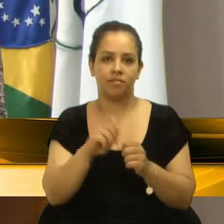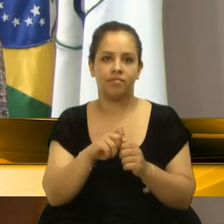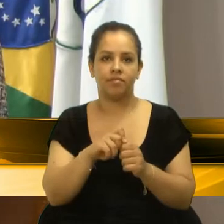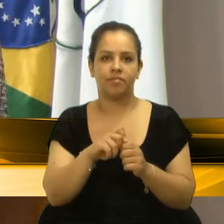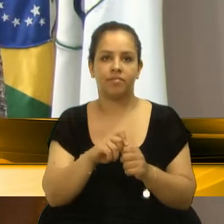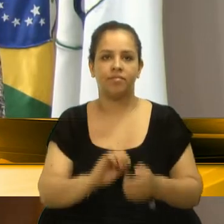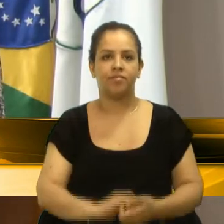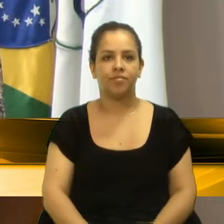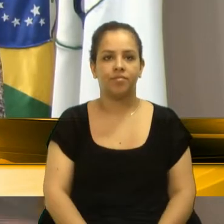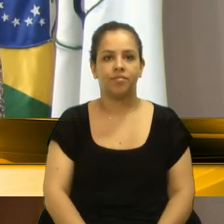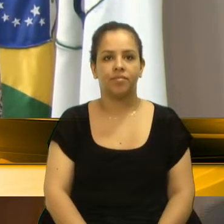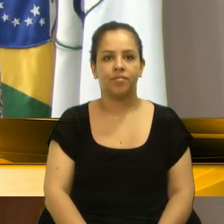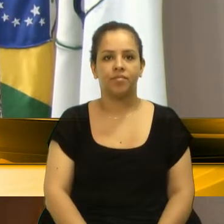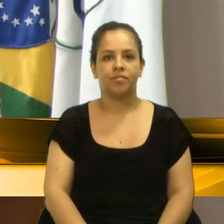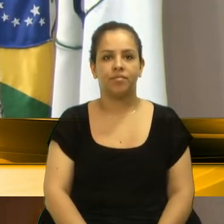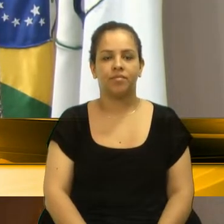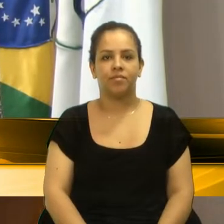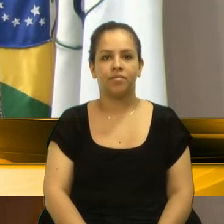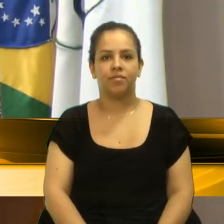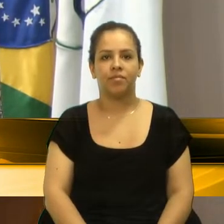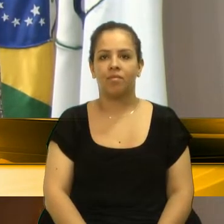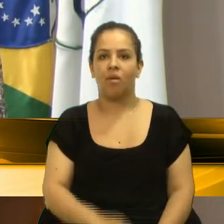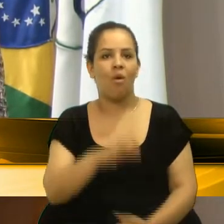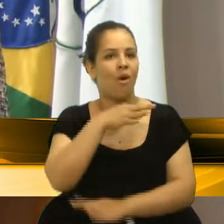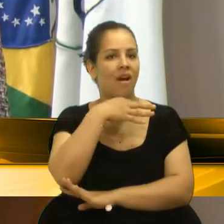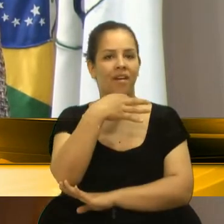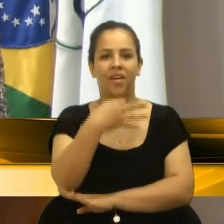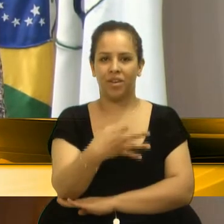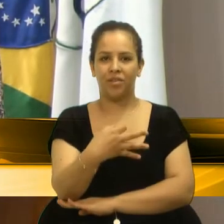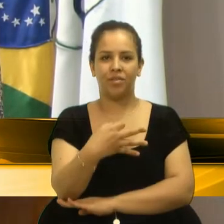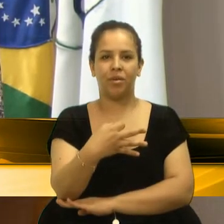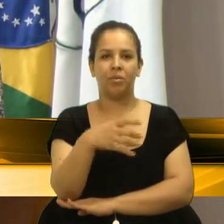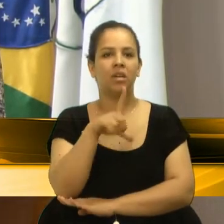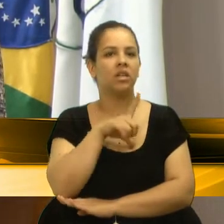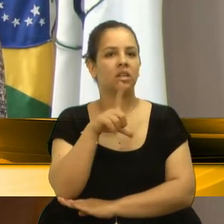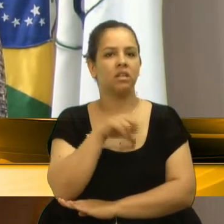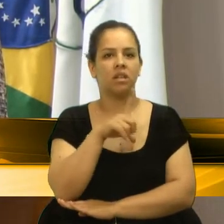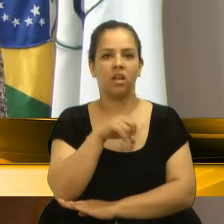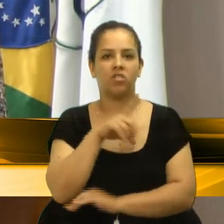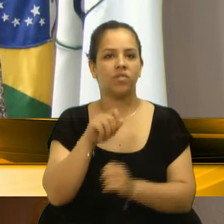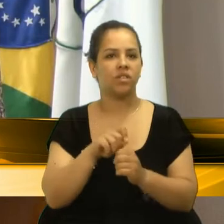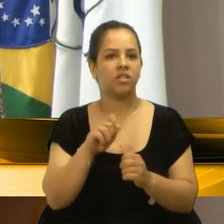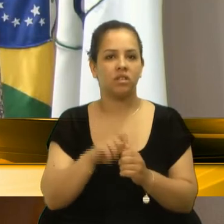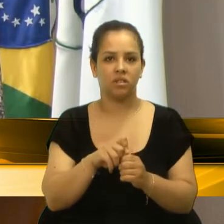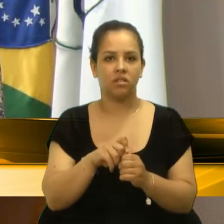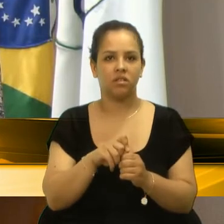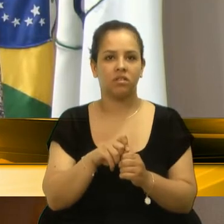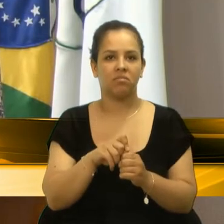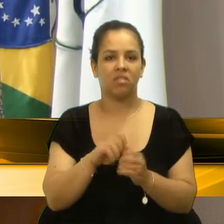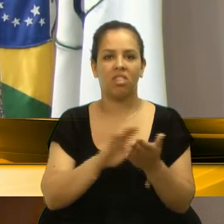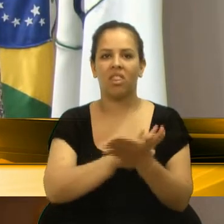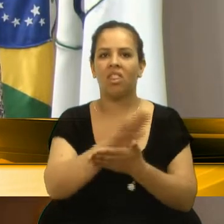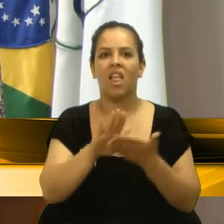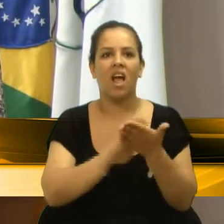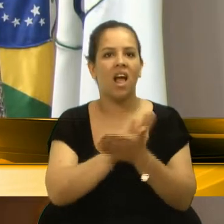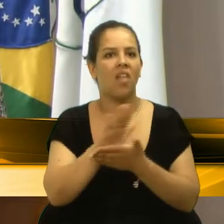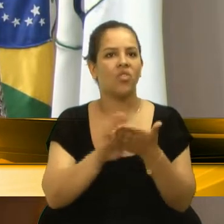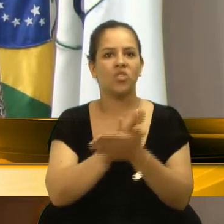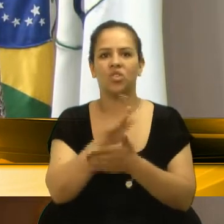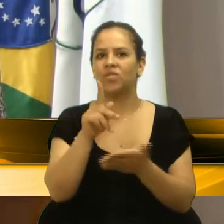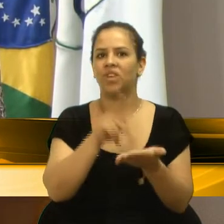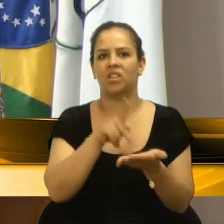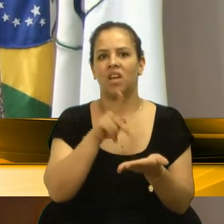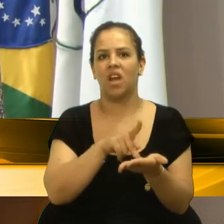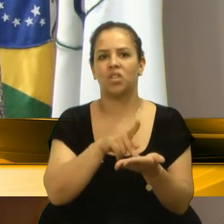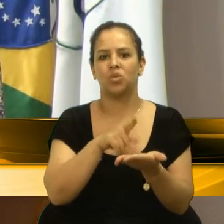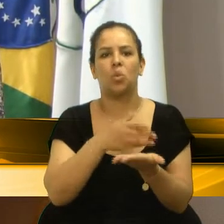ser patético, senhores, estes atos de denuncismo, sem nenhuma fundamentação,